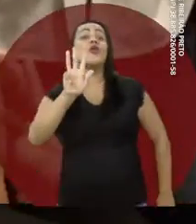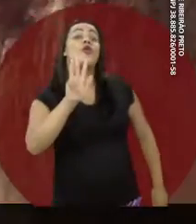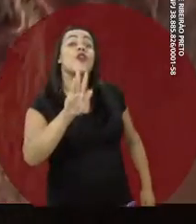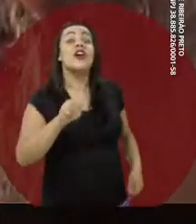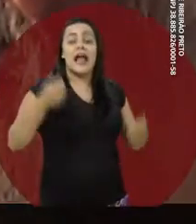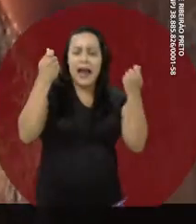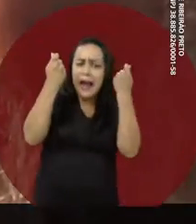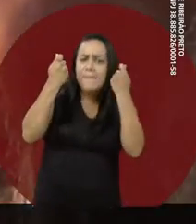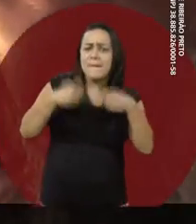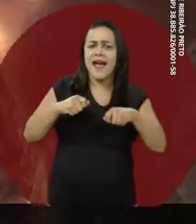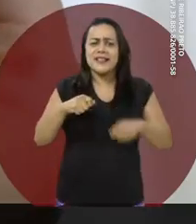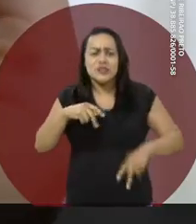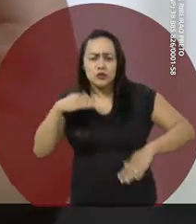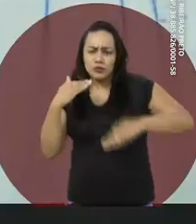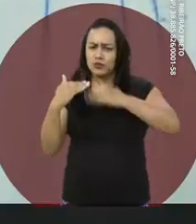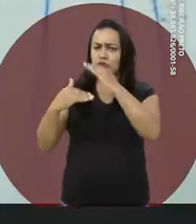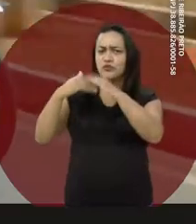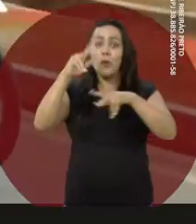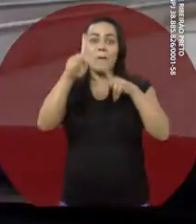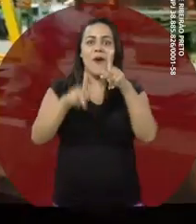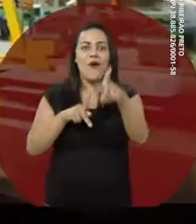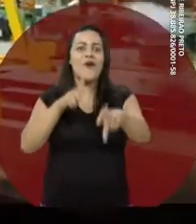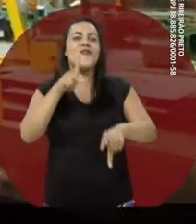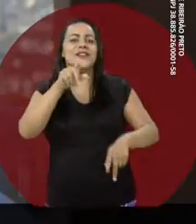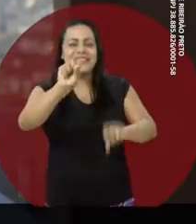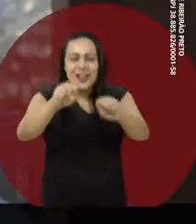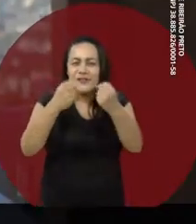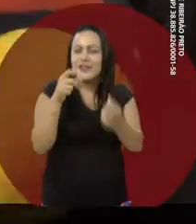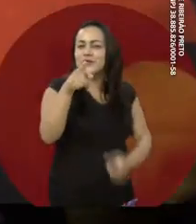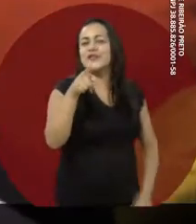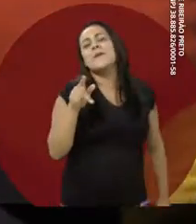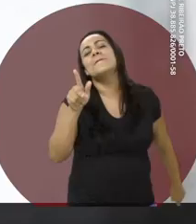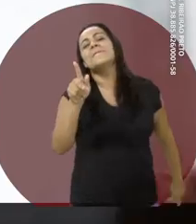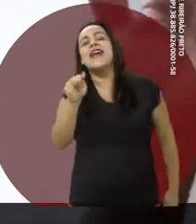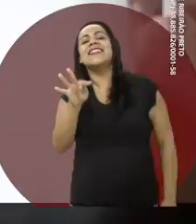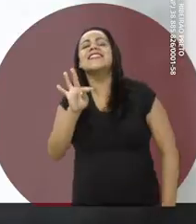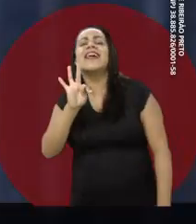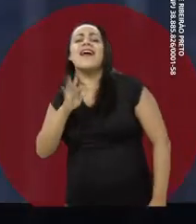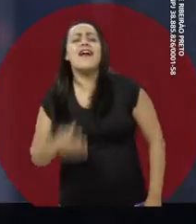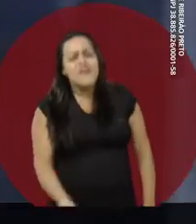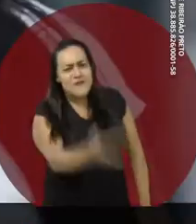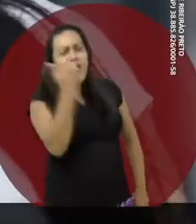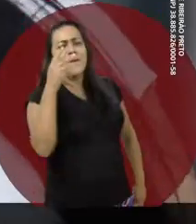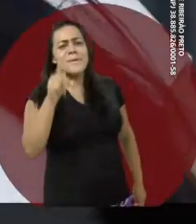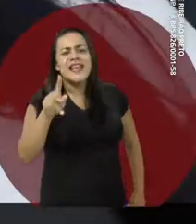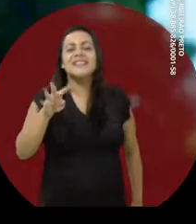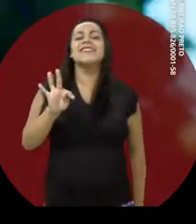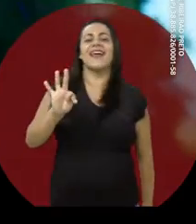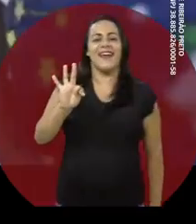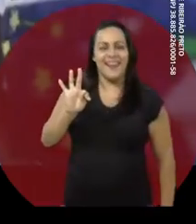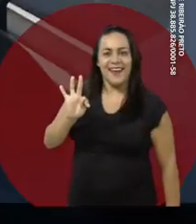fez nosso povo crescer, quem defende você é o PT. Simbora, PT!